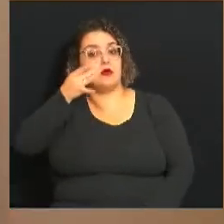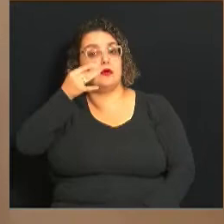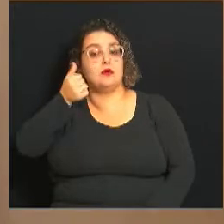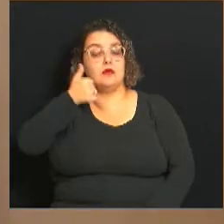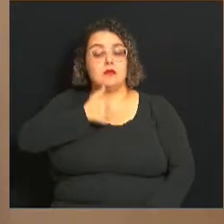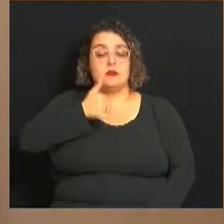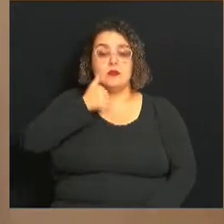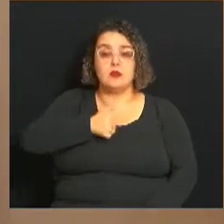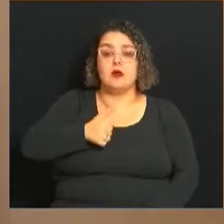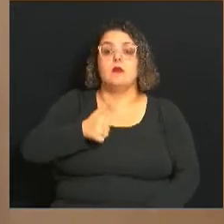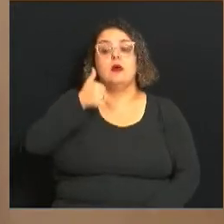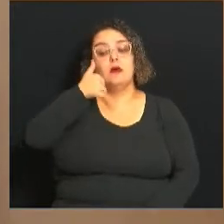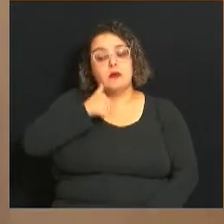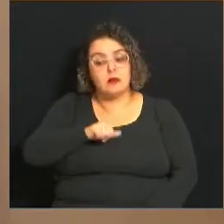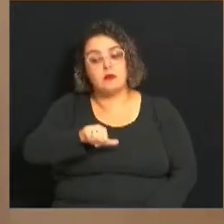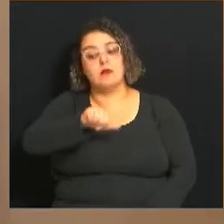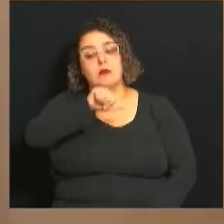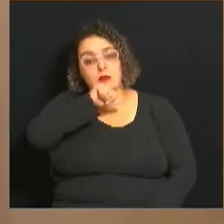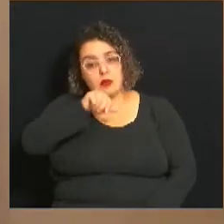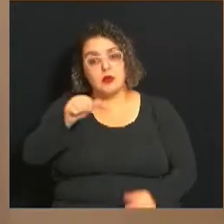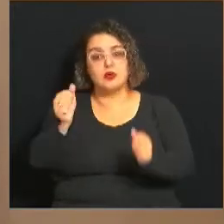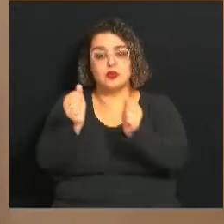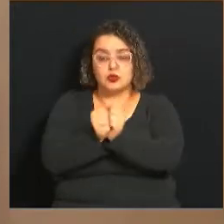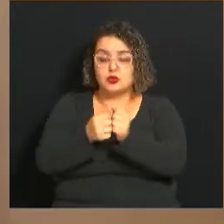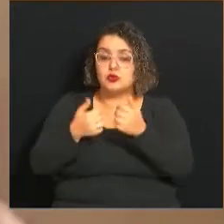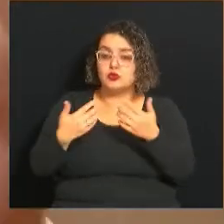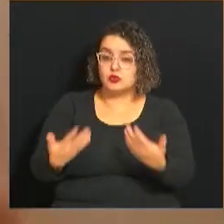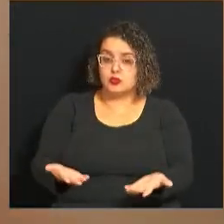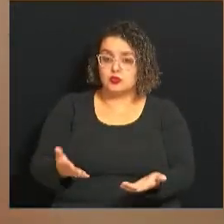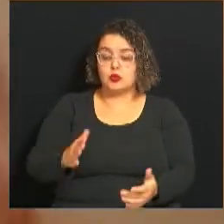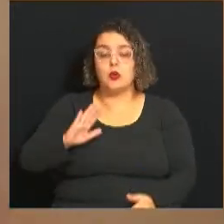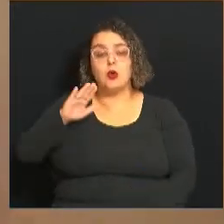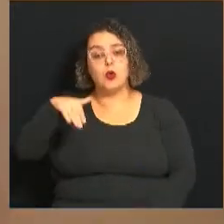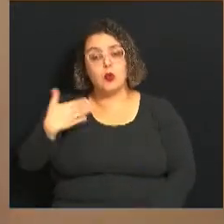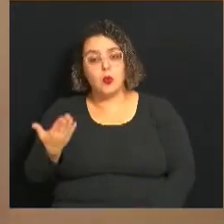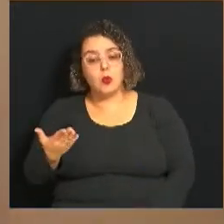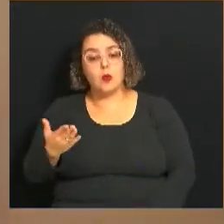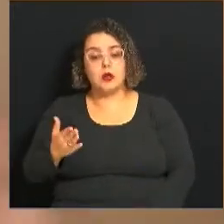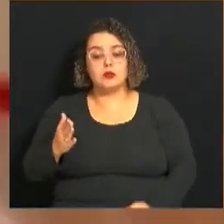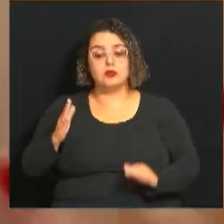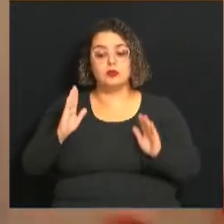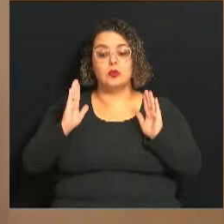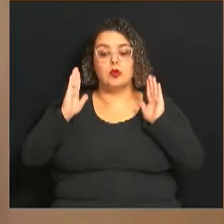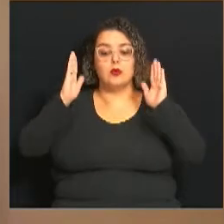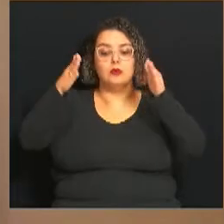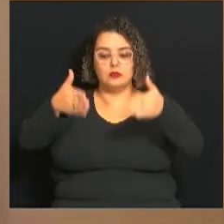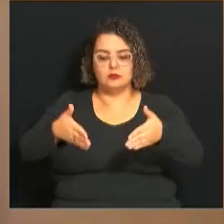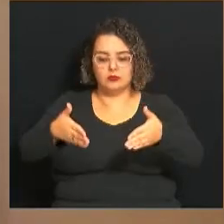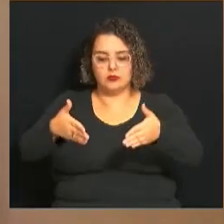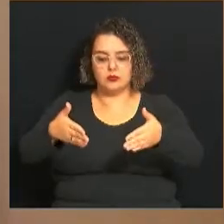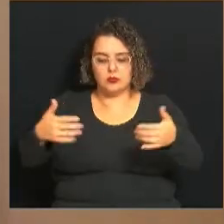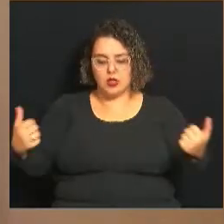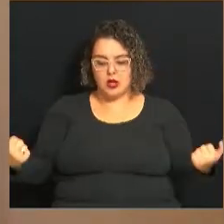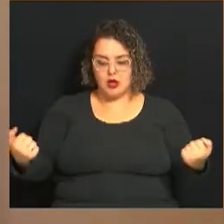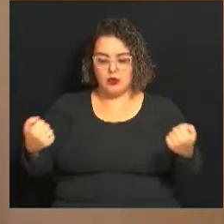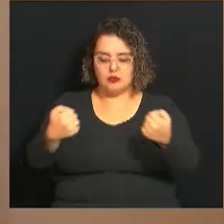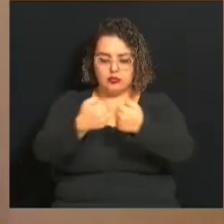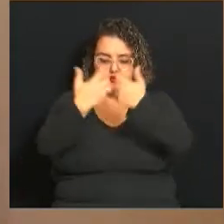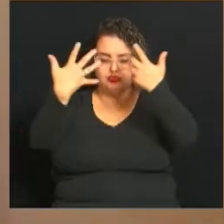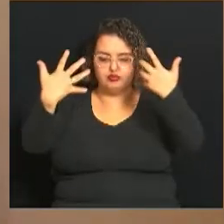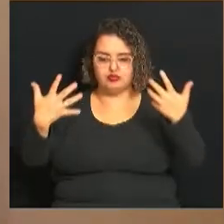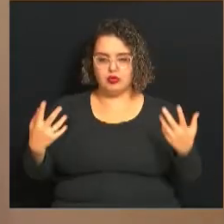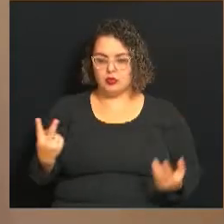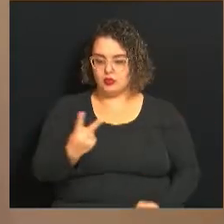para estar com ela. Então, assim, quando eu entro nesse conflito, normalmente entra